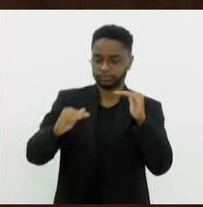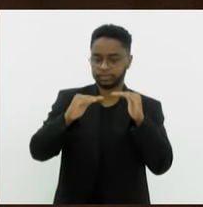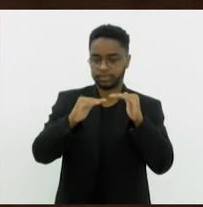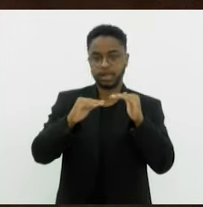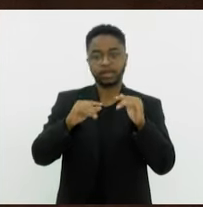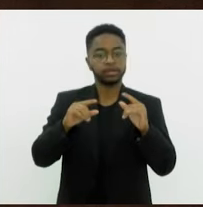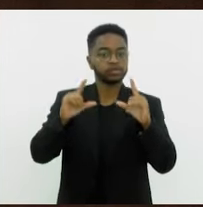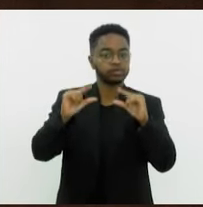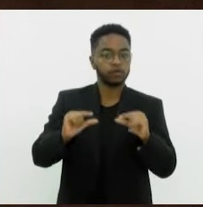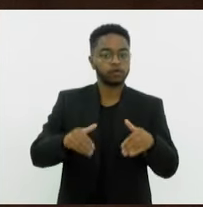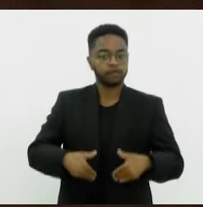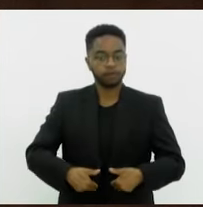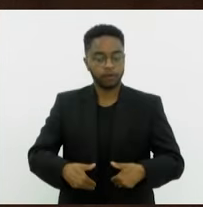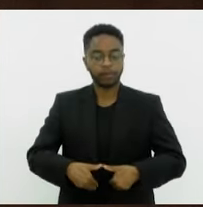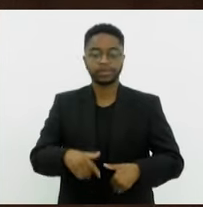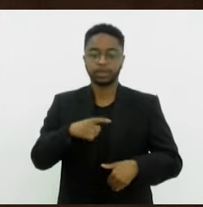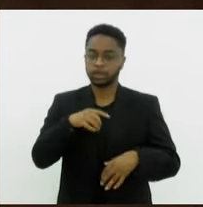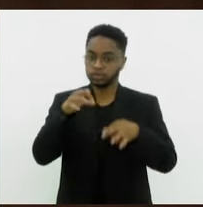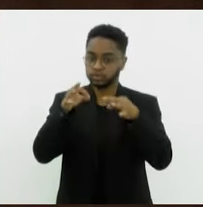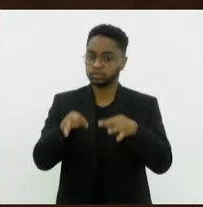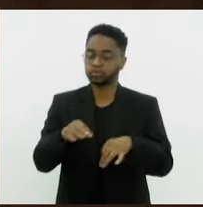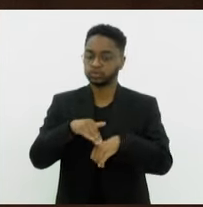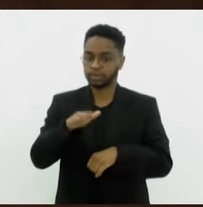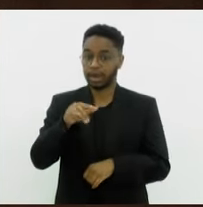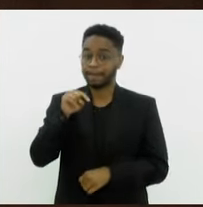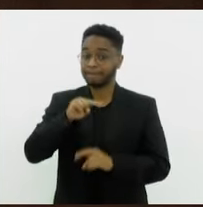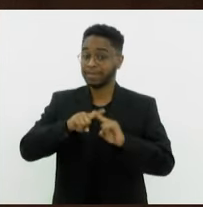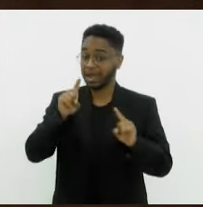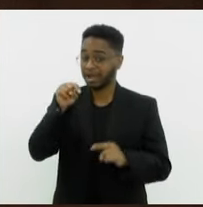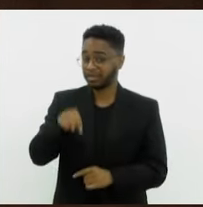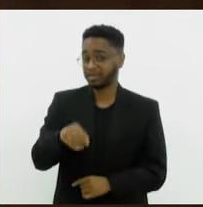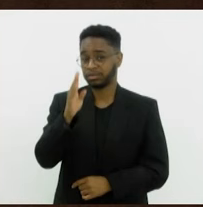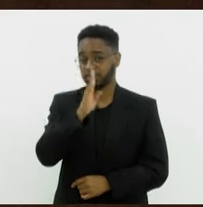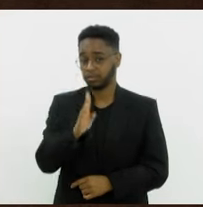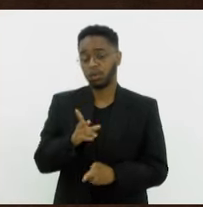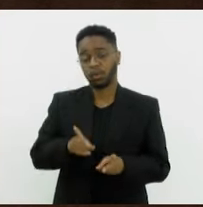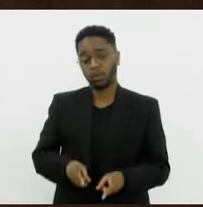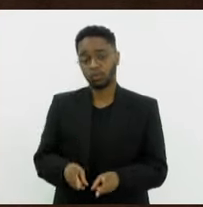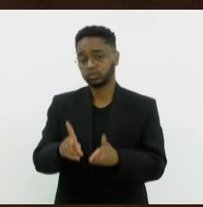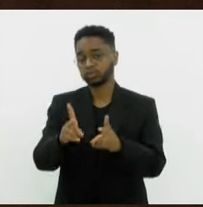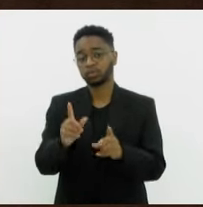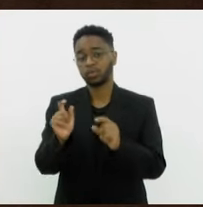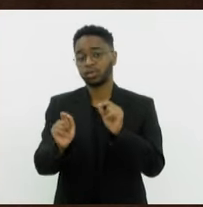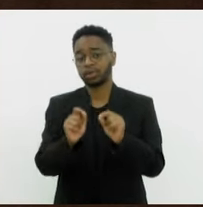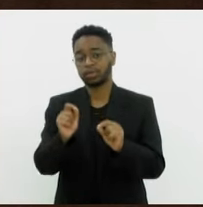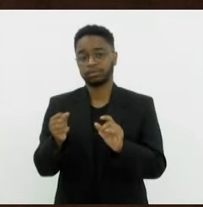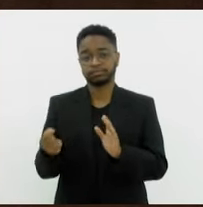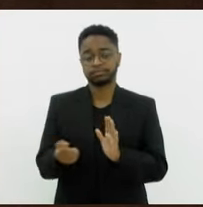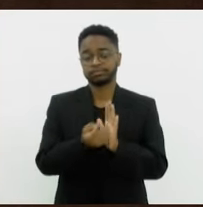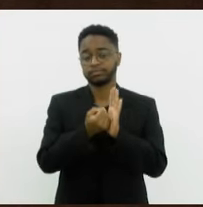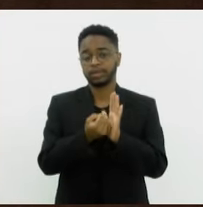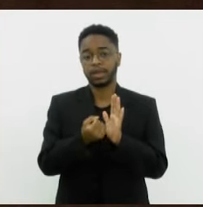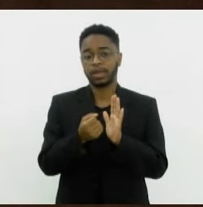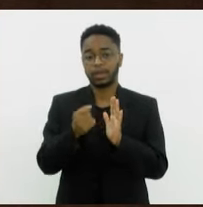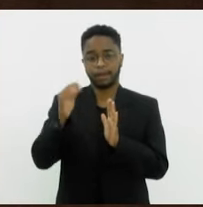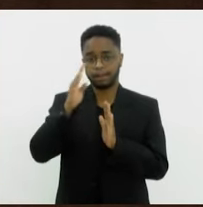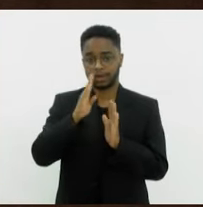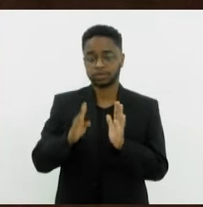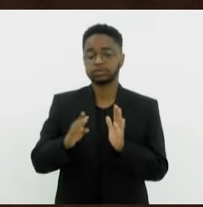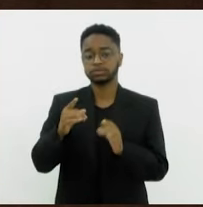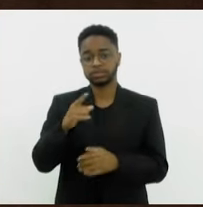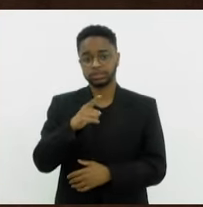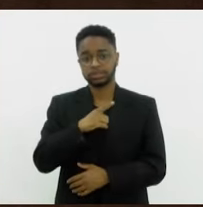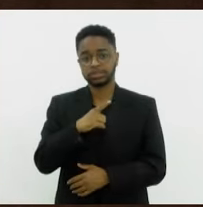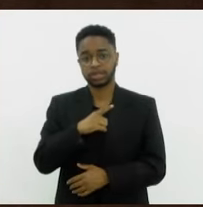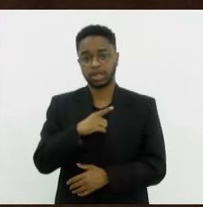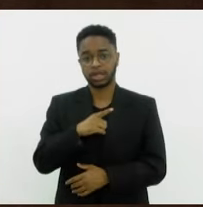justos. O Brasil ainda hoje carrega o título de ser um dos países no mundo com maior concentração